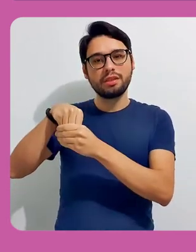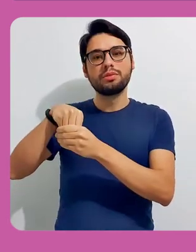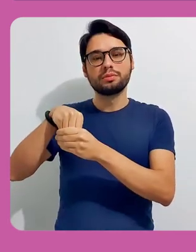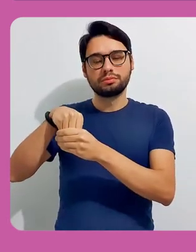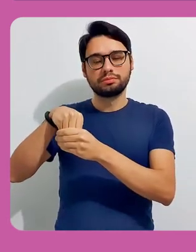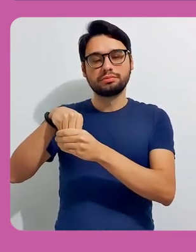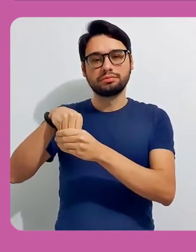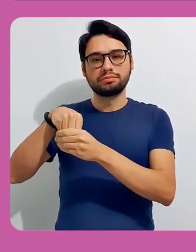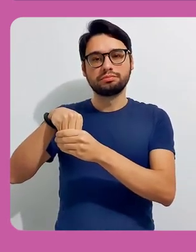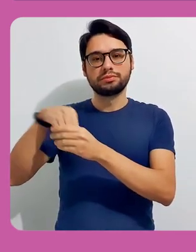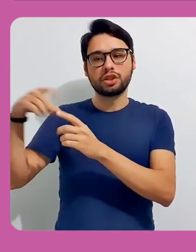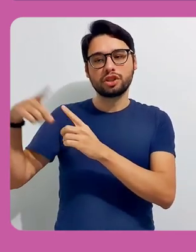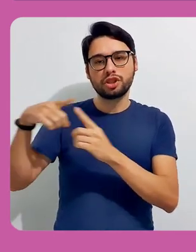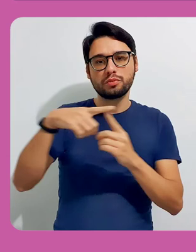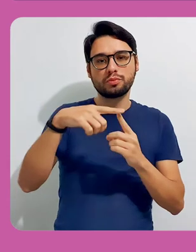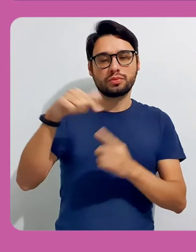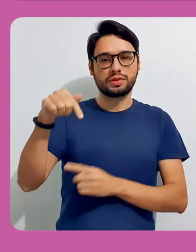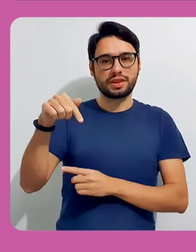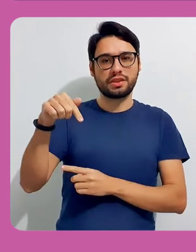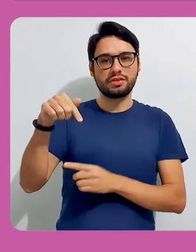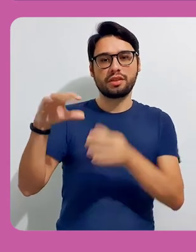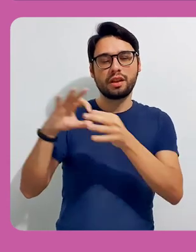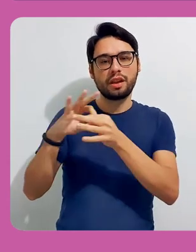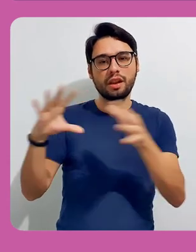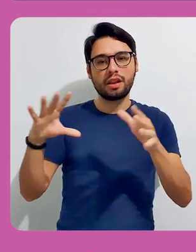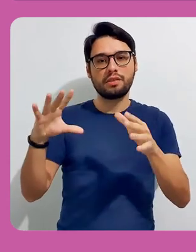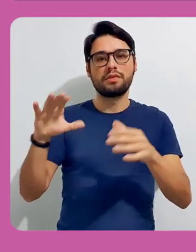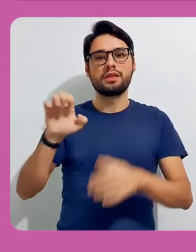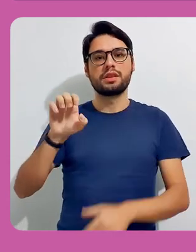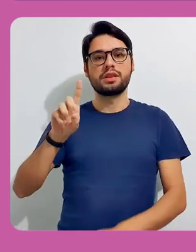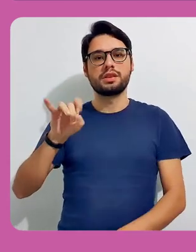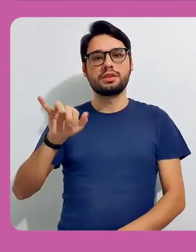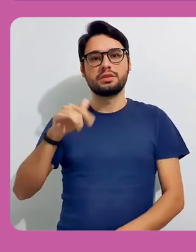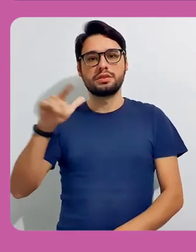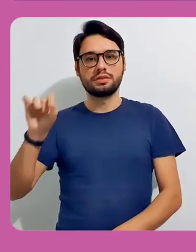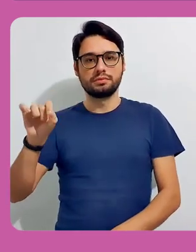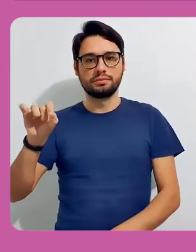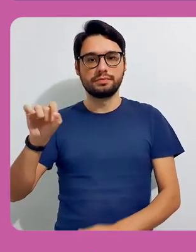partir de dentro do próprio